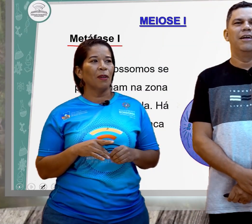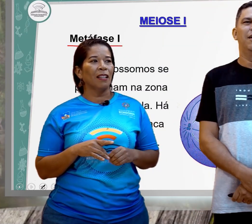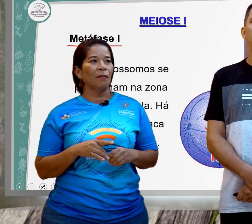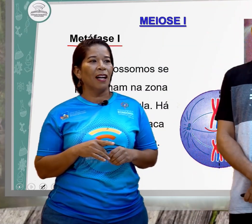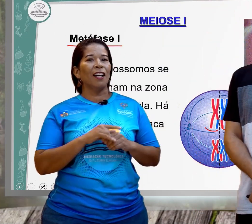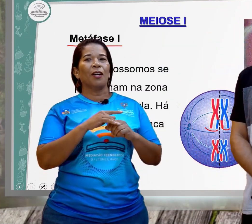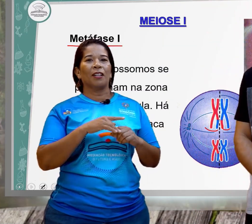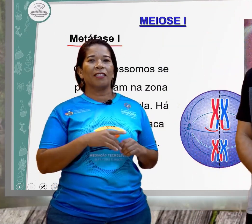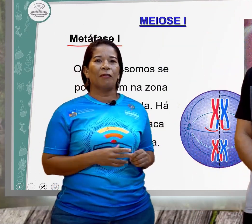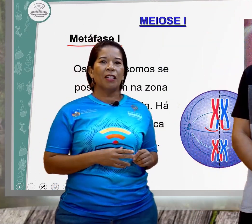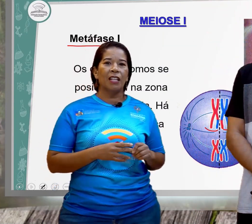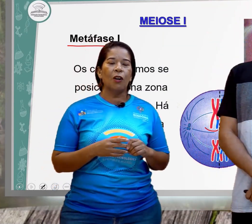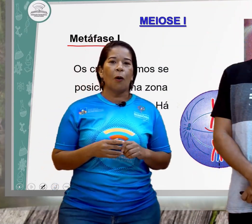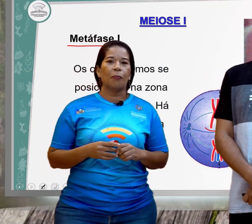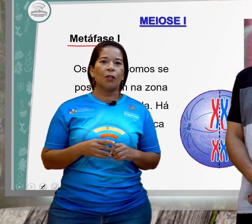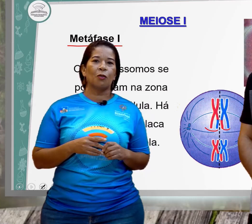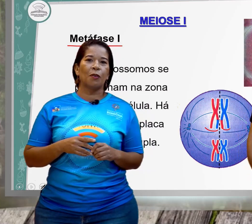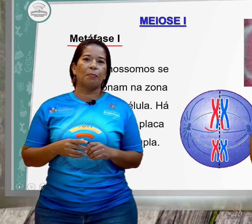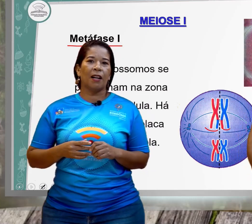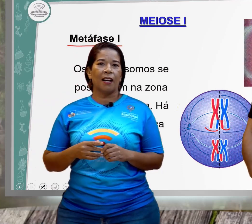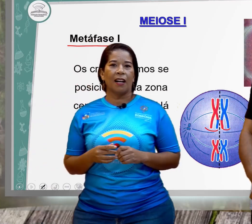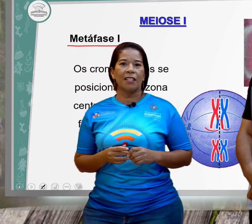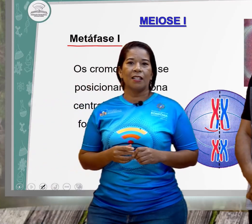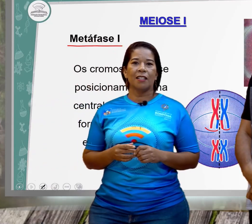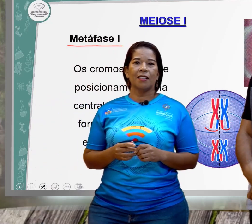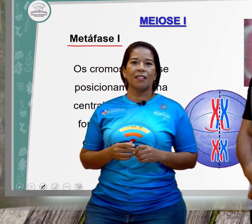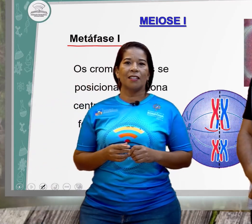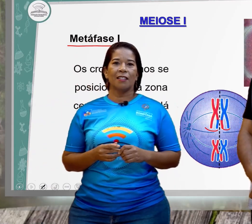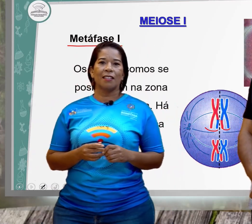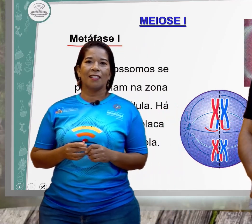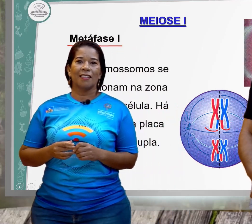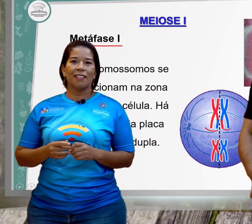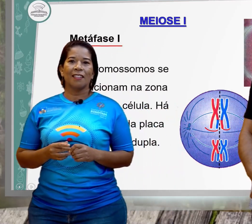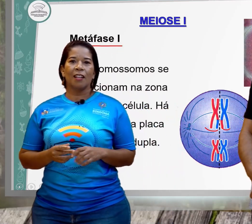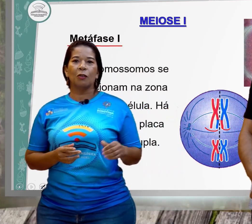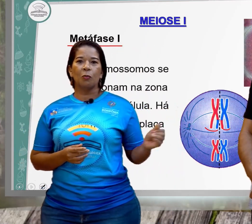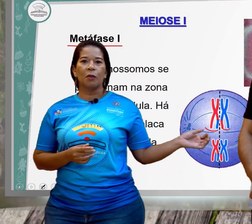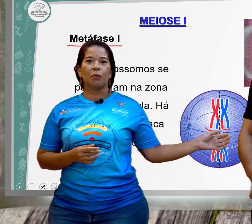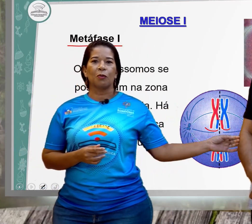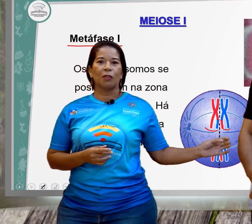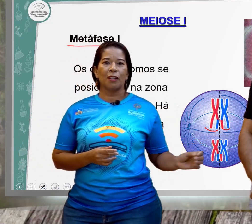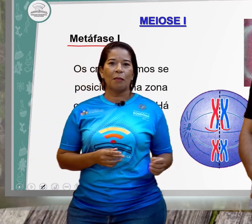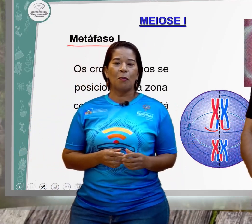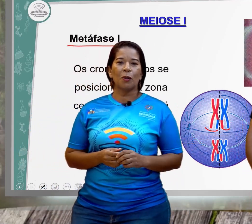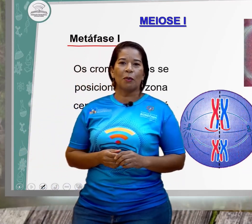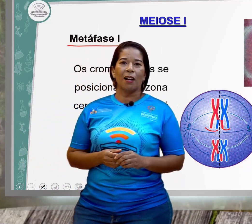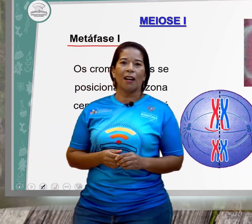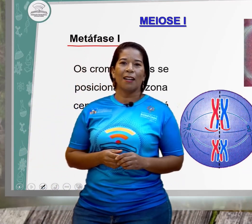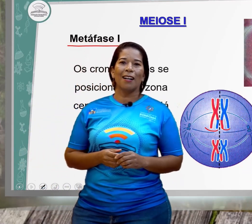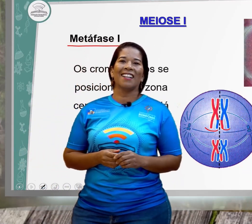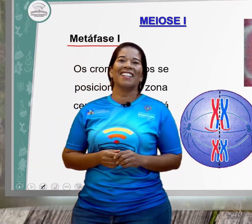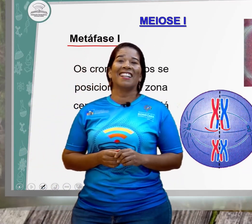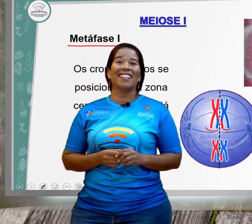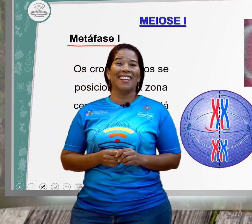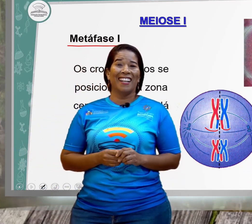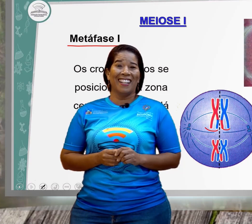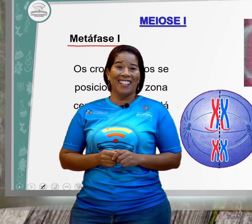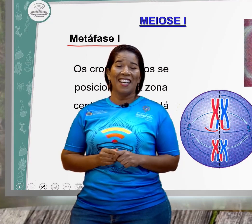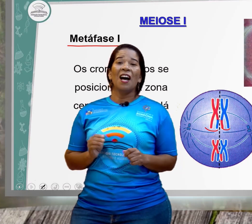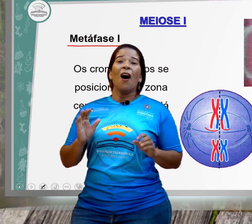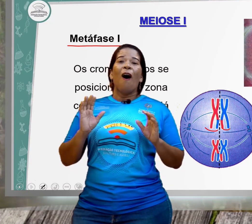1. Aí, tá vendo aí, ó? Deixa eu vir pra cá. É tu mesmo, professor, que tem que ir mais um pouquinho pra lá.